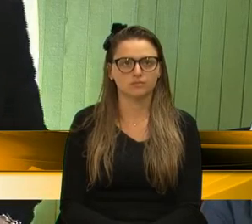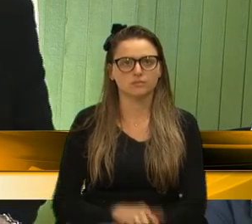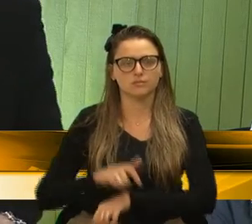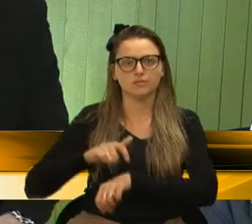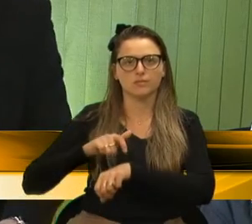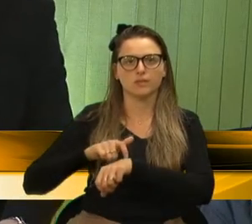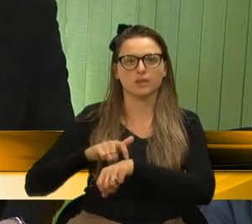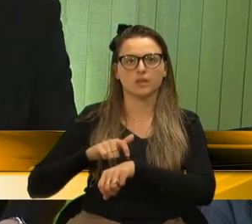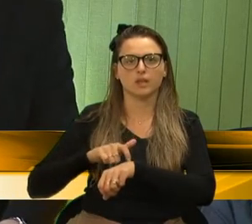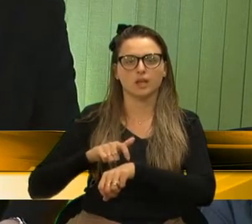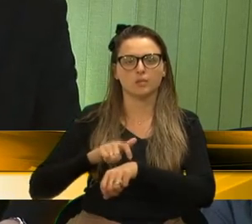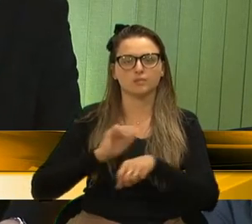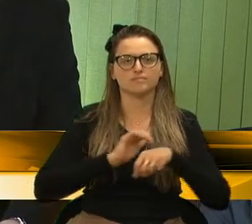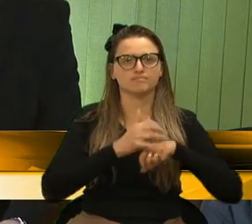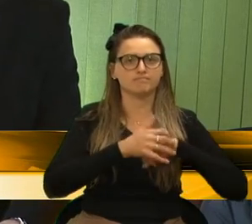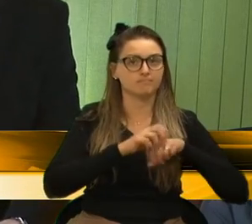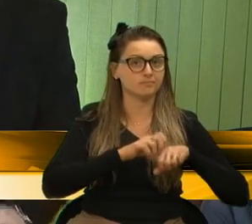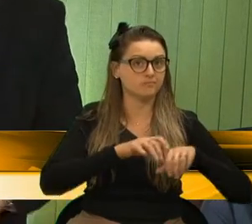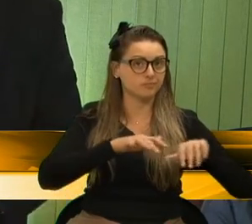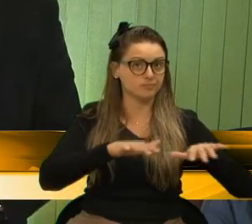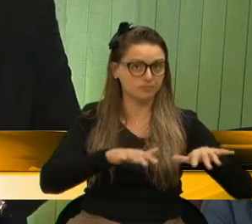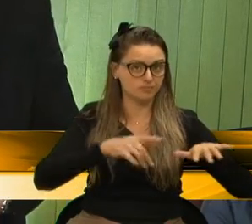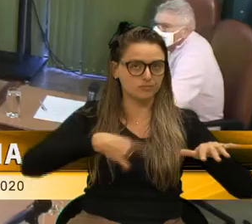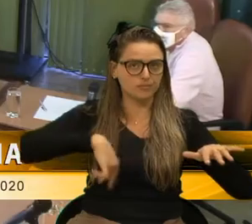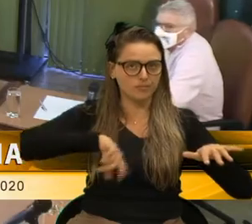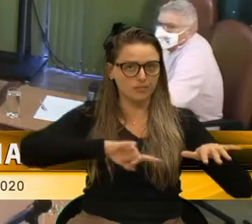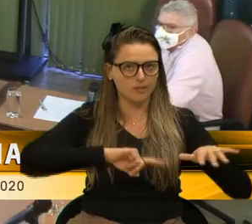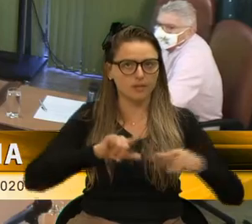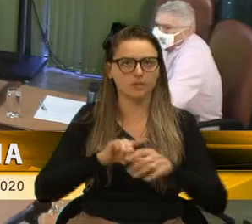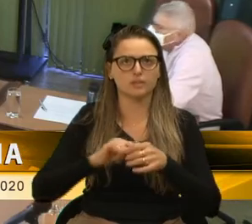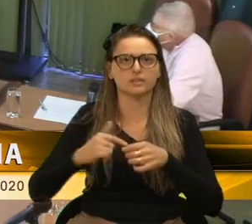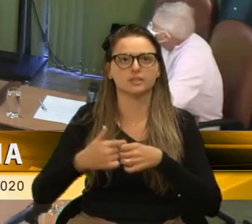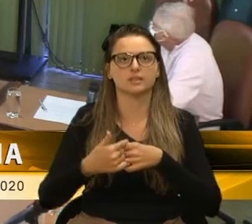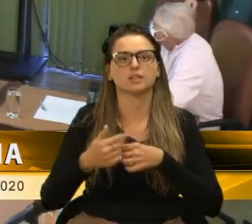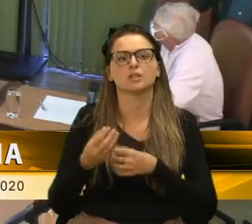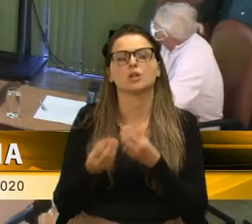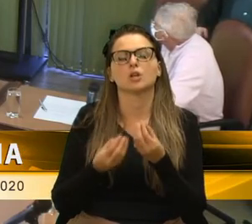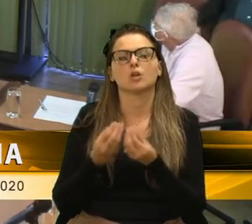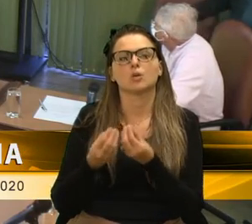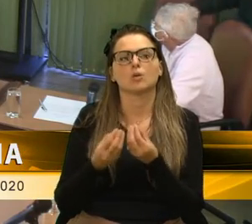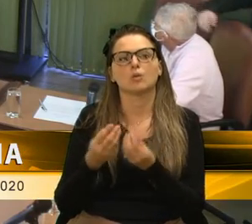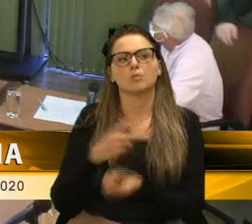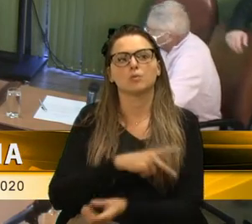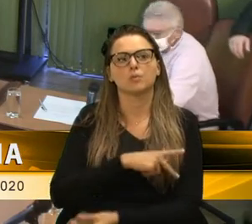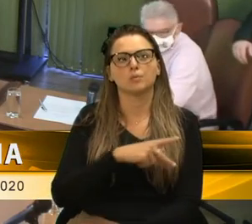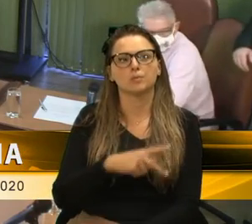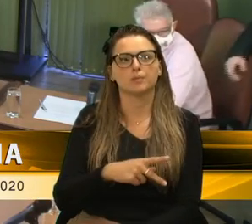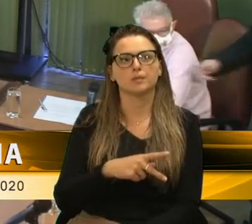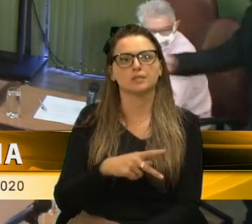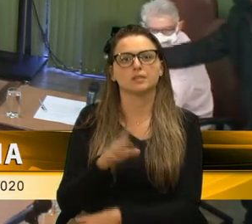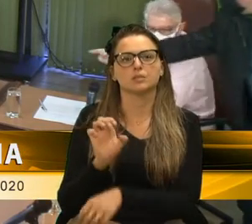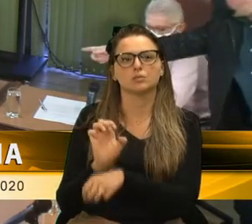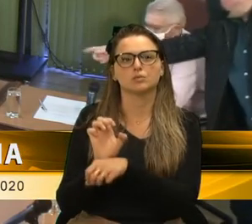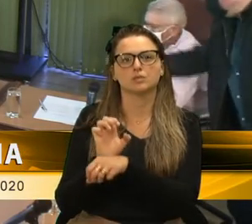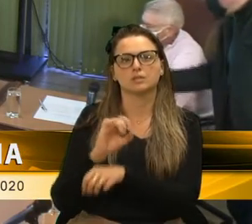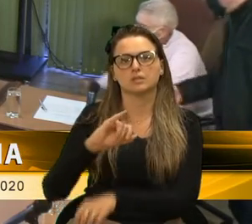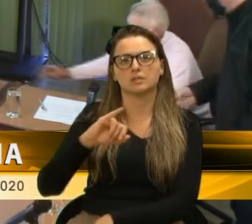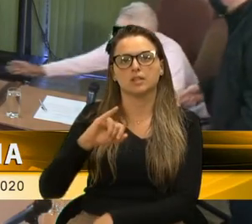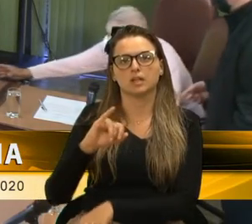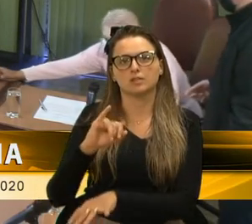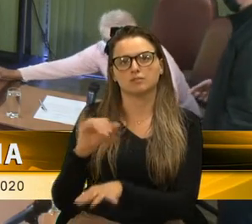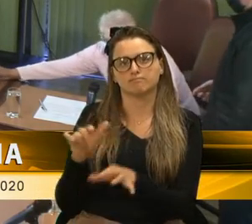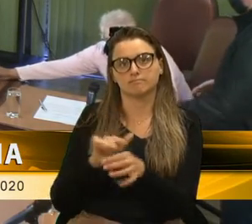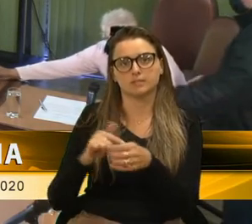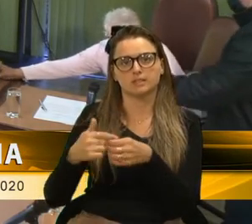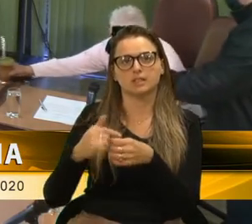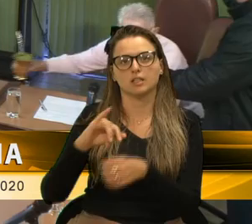pandemia. Nossa cidade, como foi denominada pelo então presidente do Estado, Júlio de Castilhos,